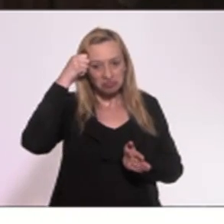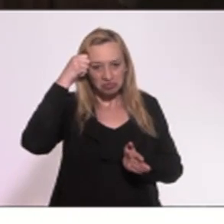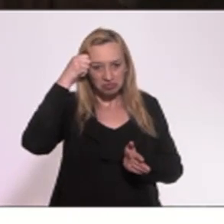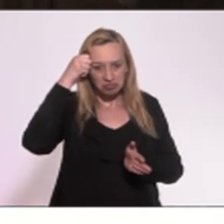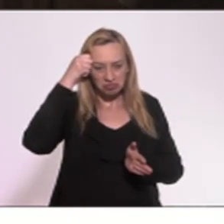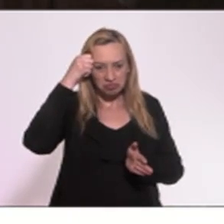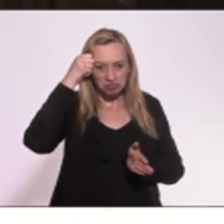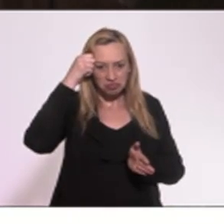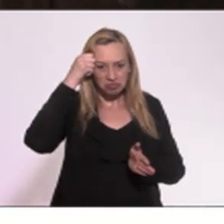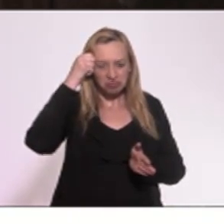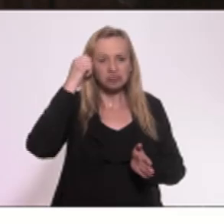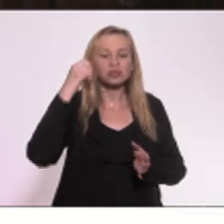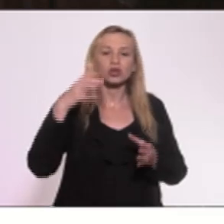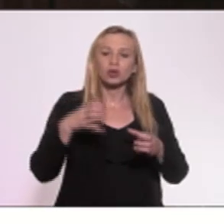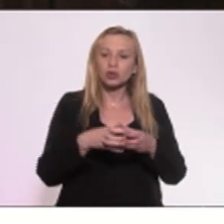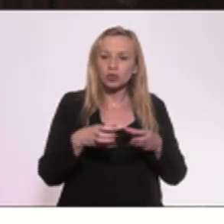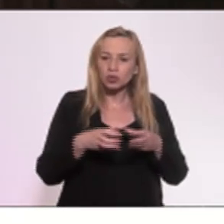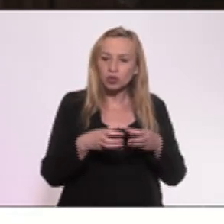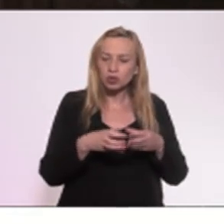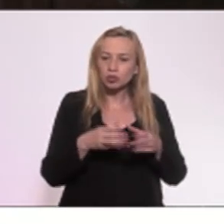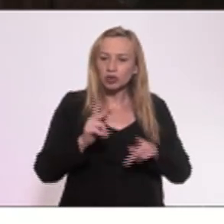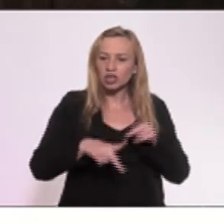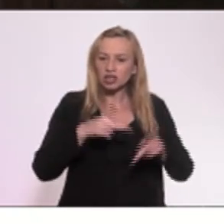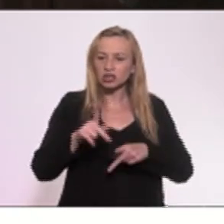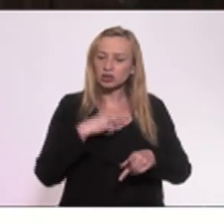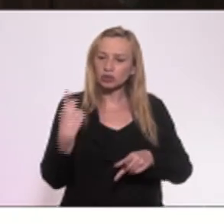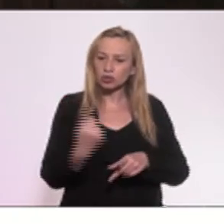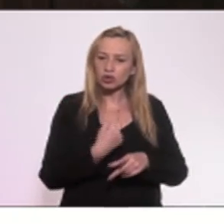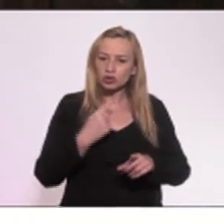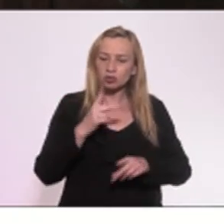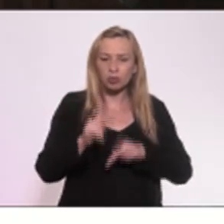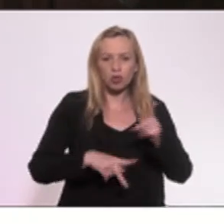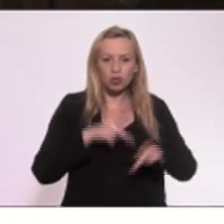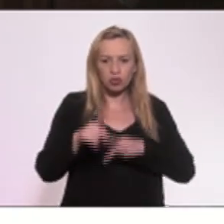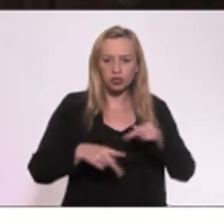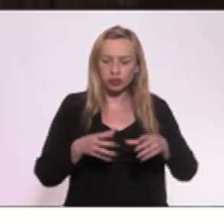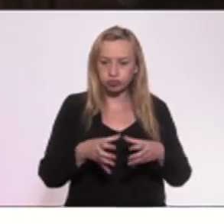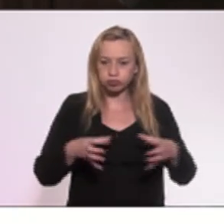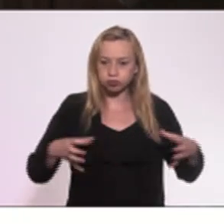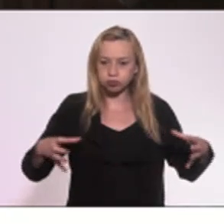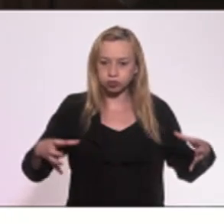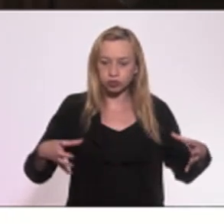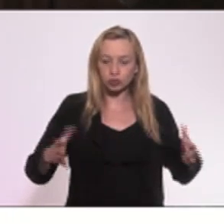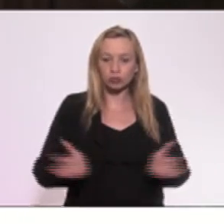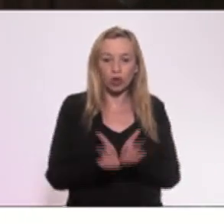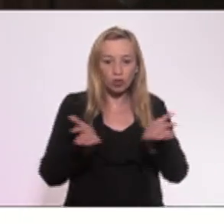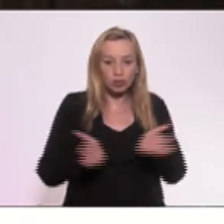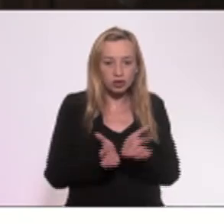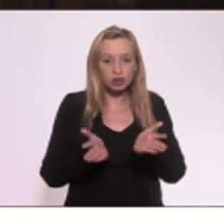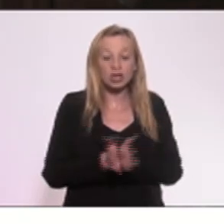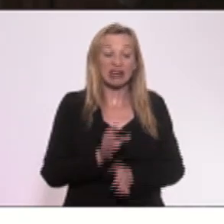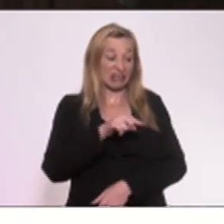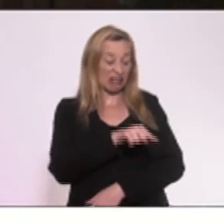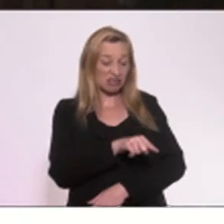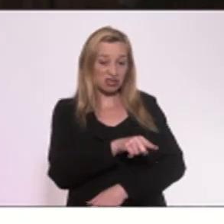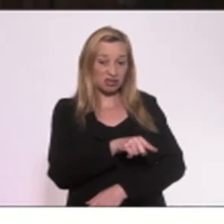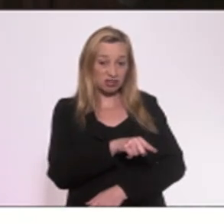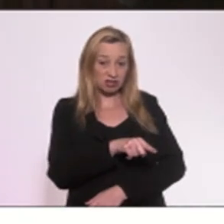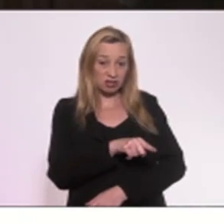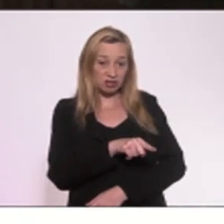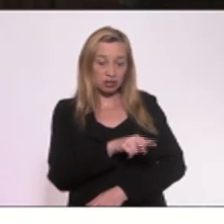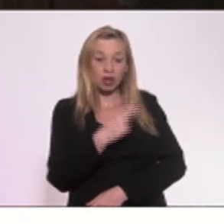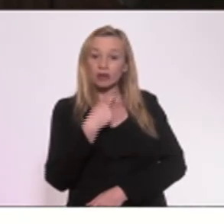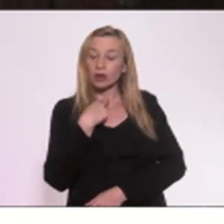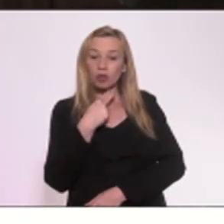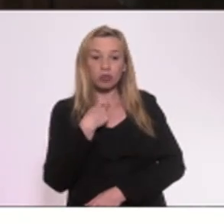a massa maior da nossa população, os menos favorecidos, esses que não